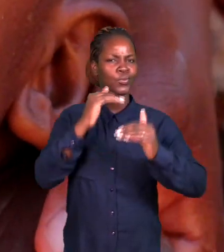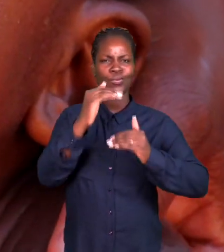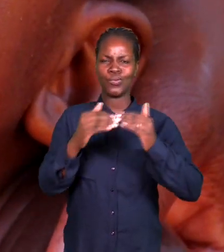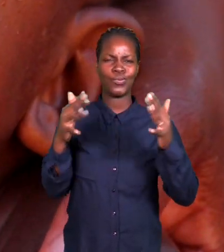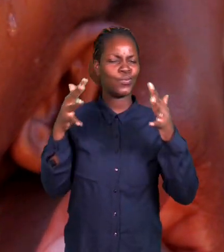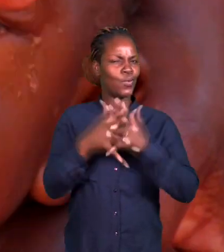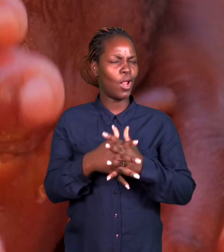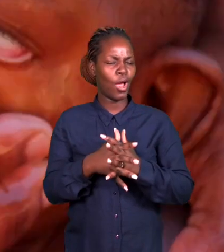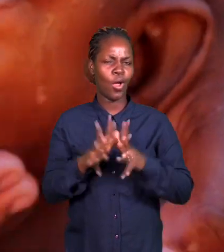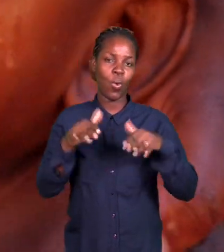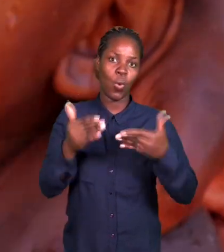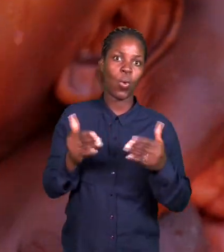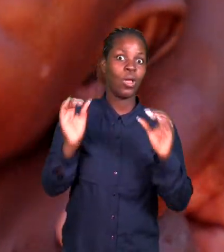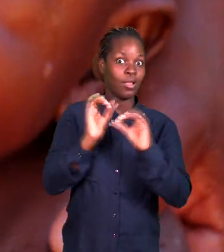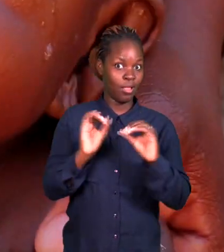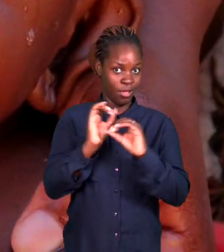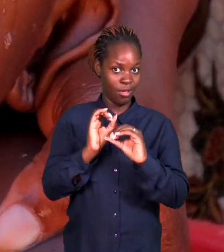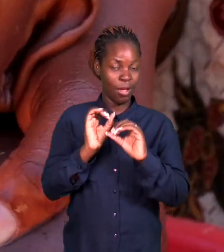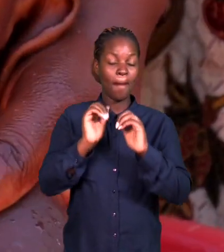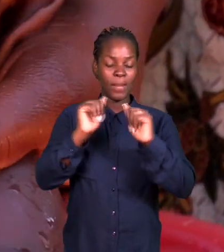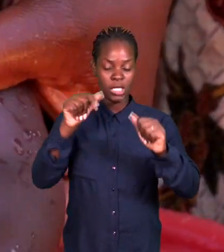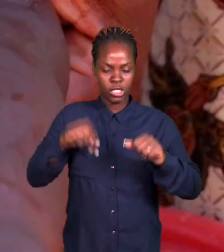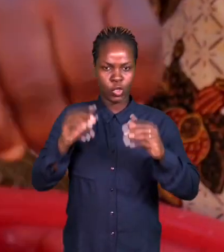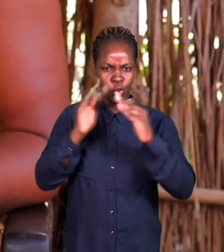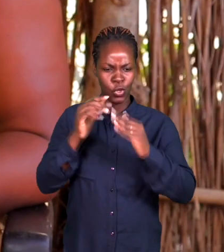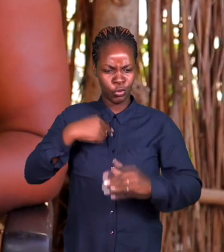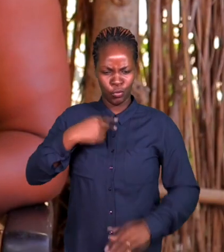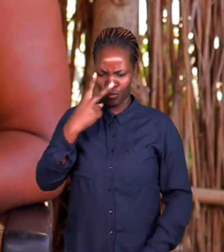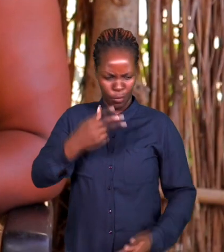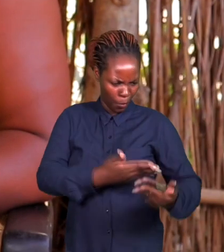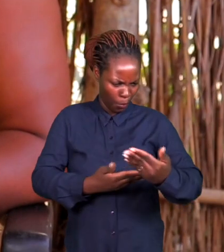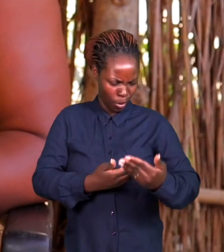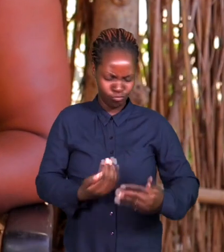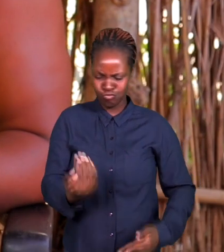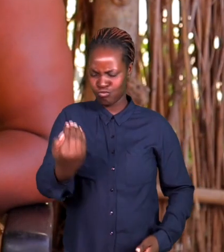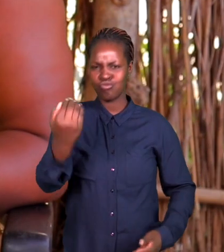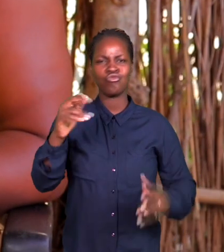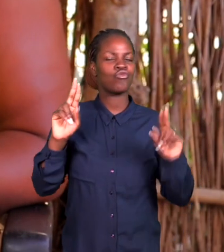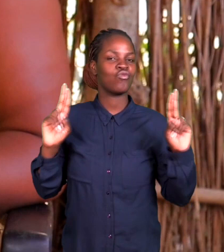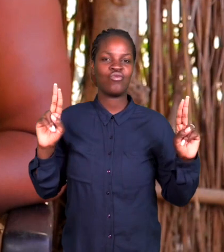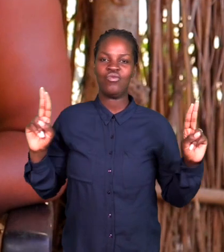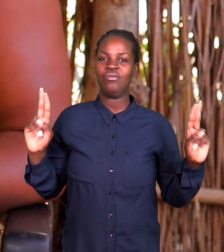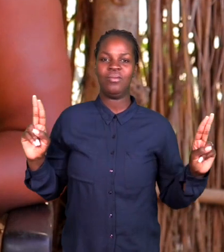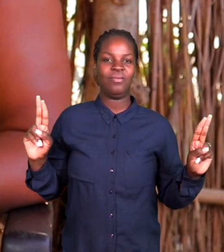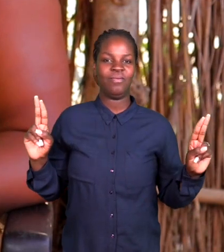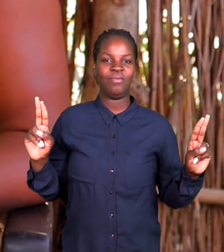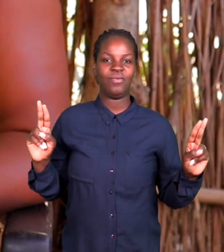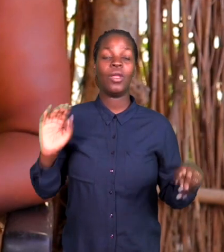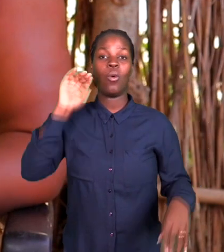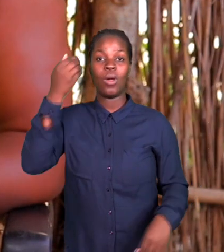sendo tão bem, ou não. Agora, aqui em casa eu vejo que ele está a crescer tão bem. E quando vou ao peso